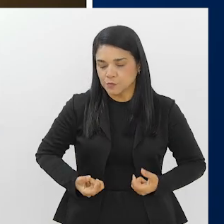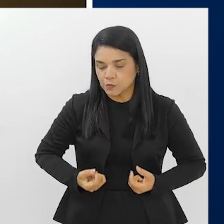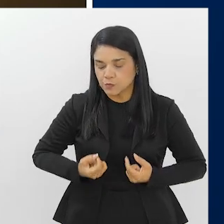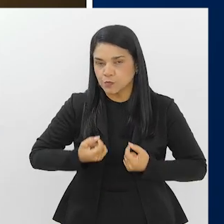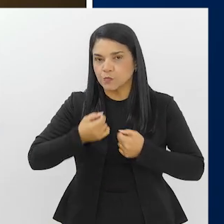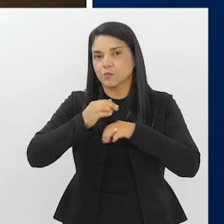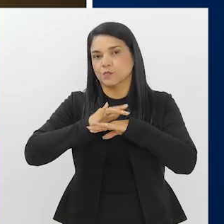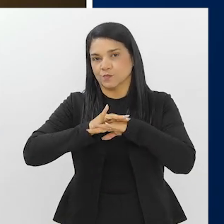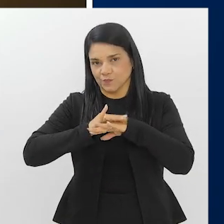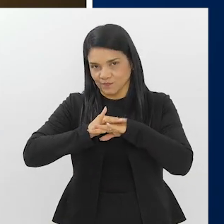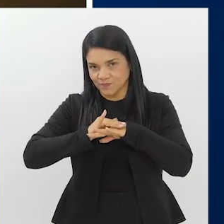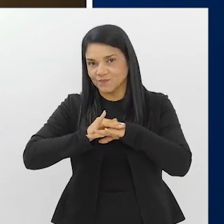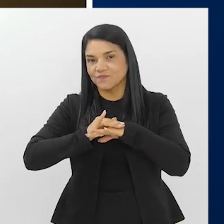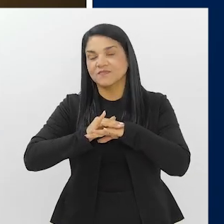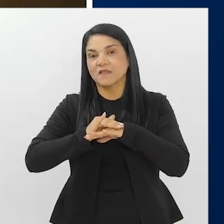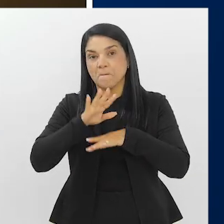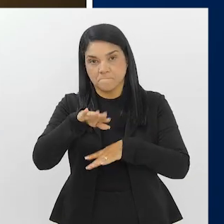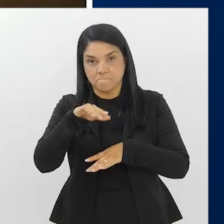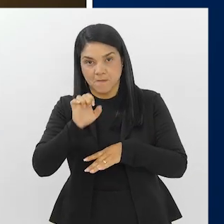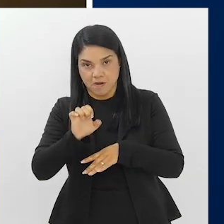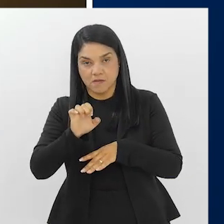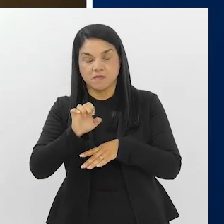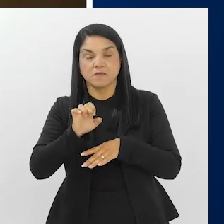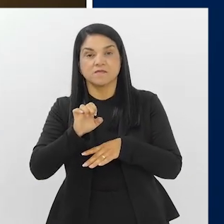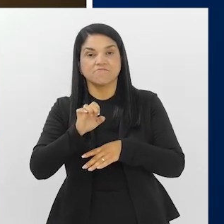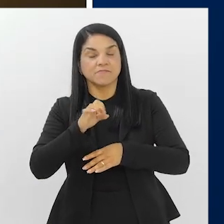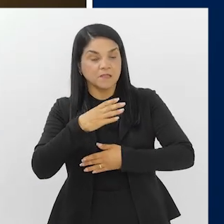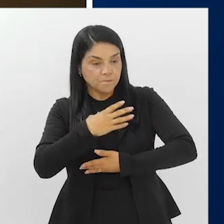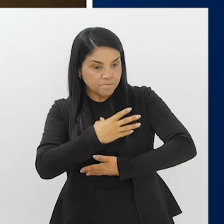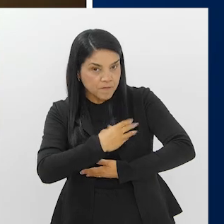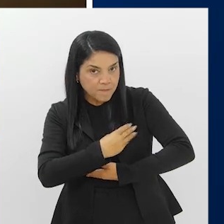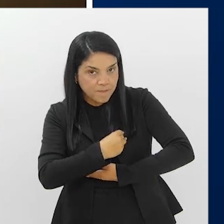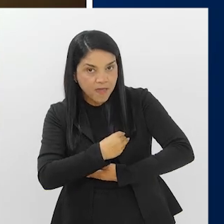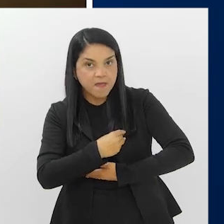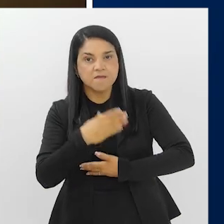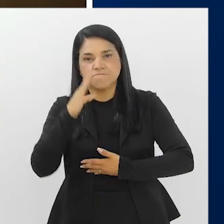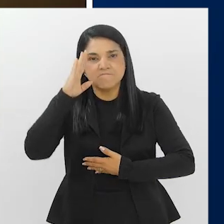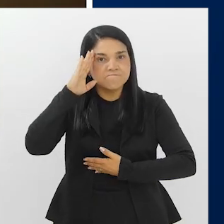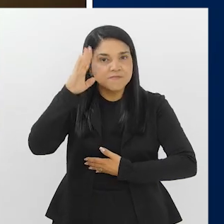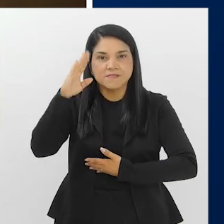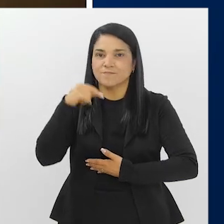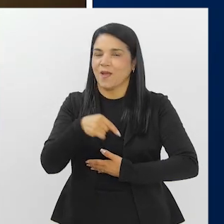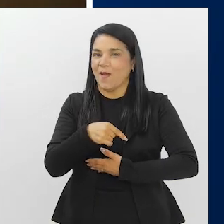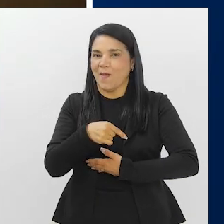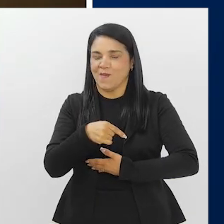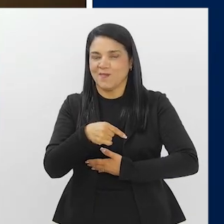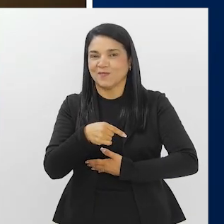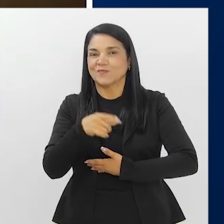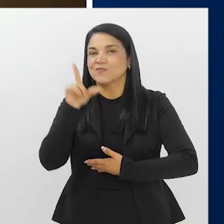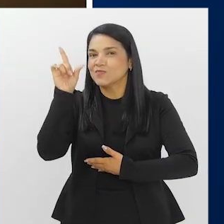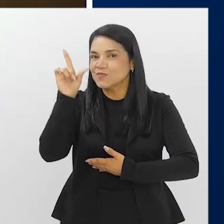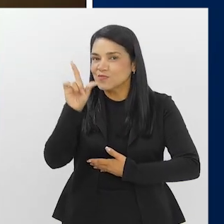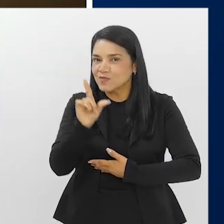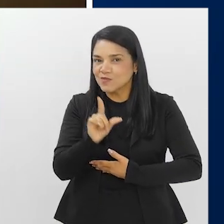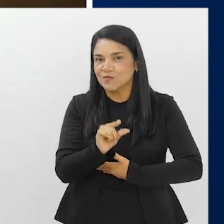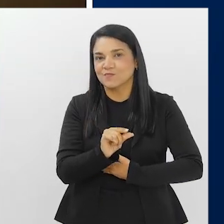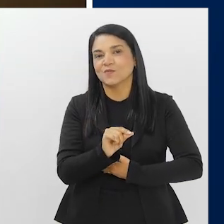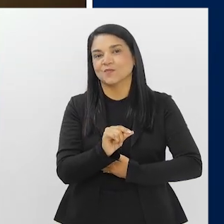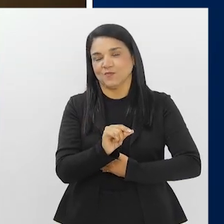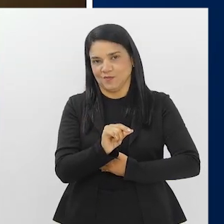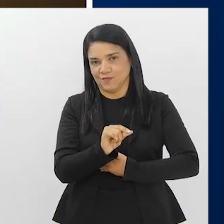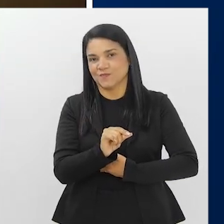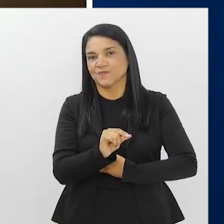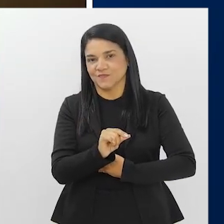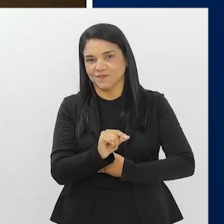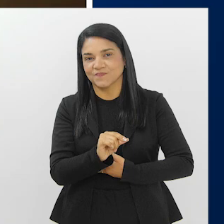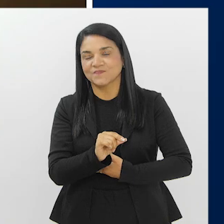menos anual, e quanto mais você amamenta, cada ano que você amamenta, essa incidência de diminuição vai aumentar, de